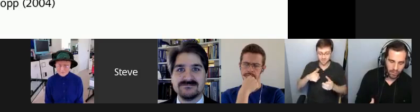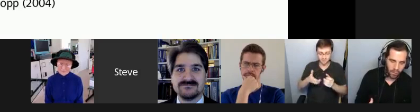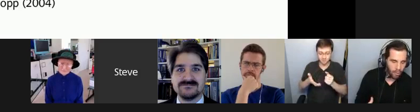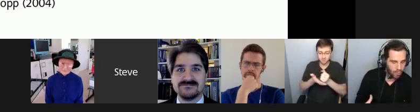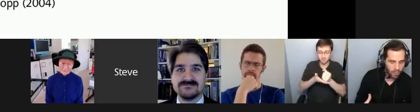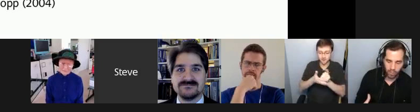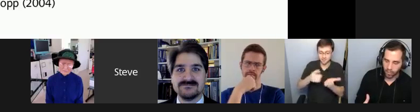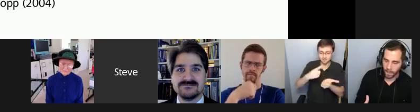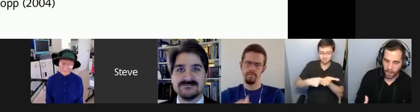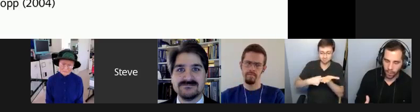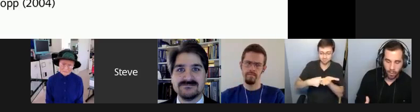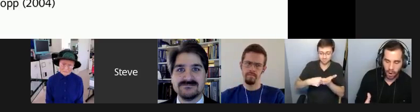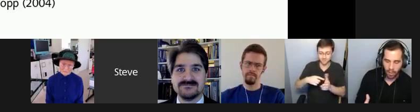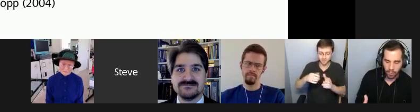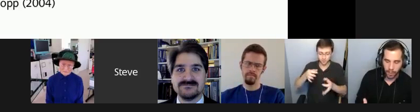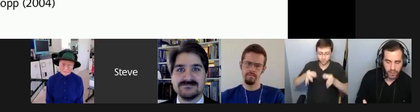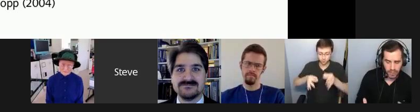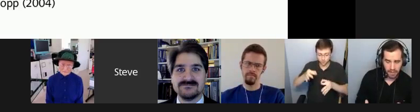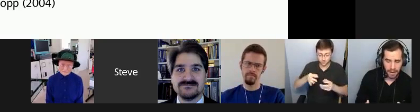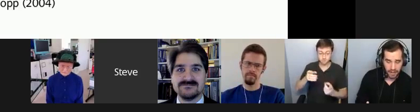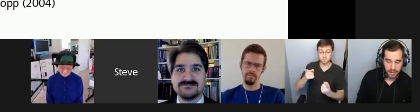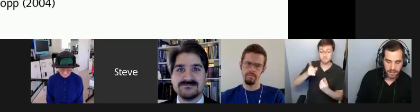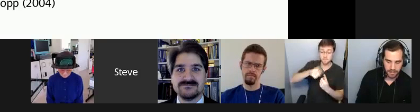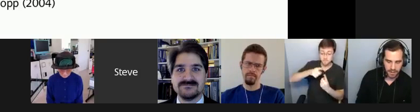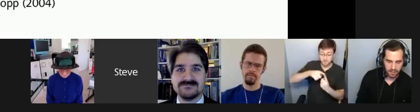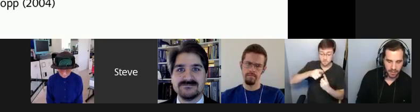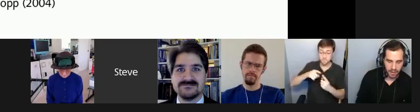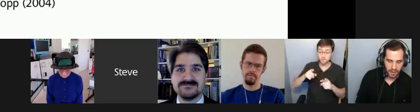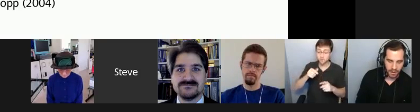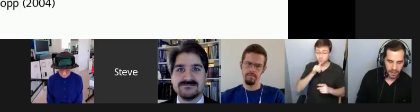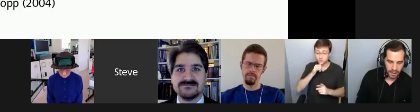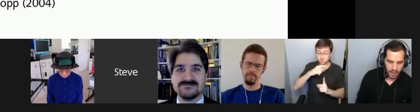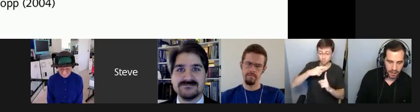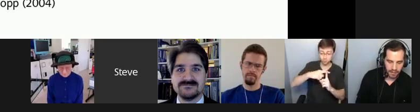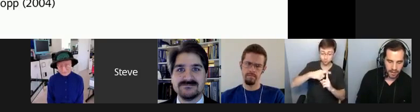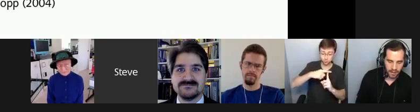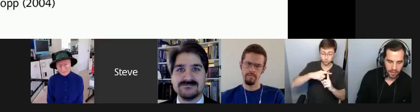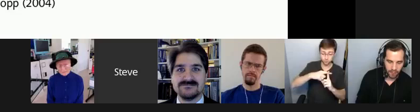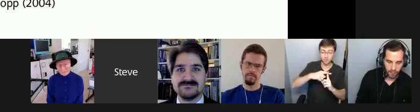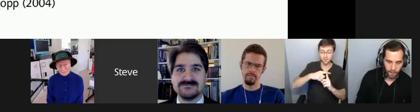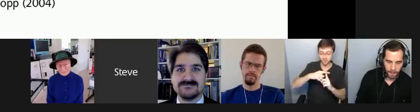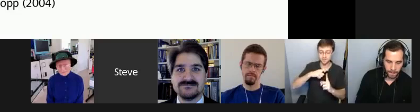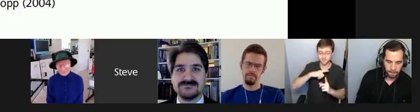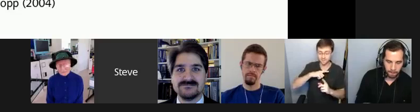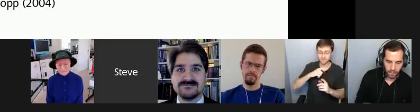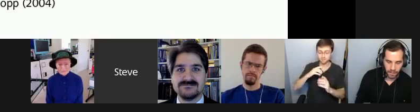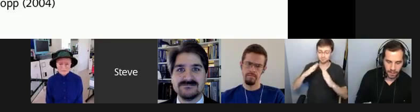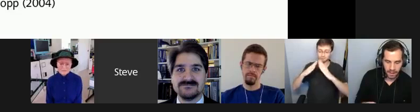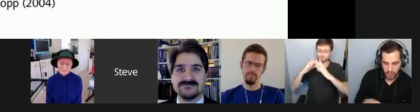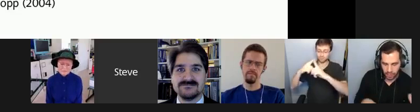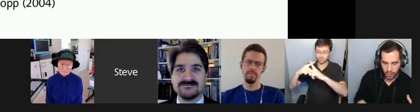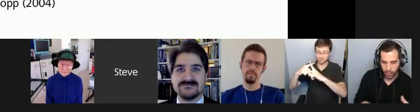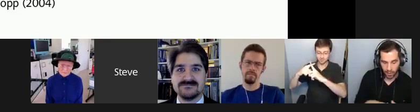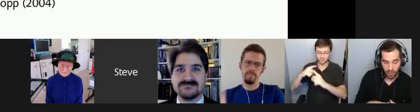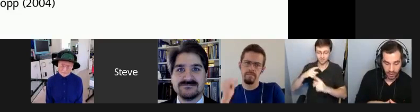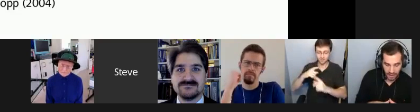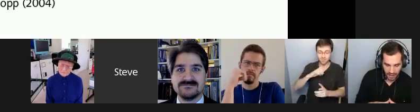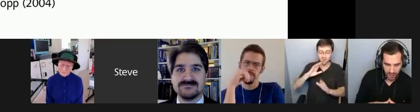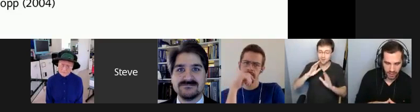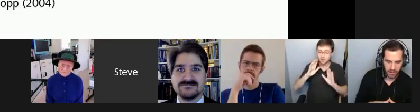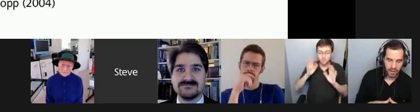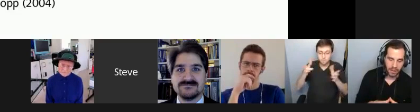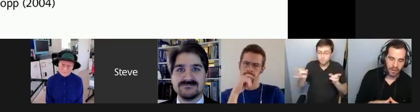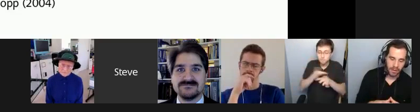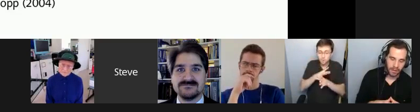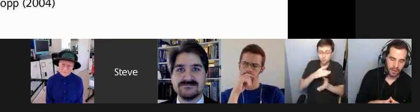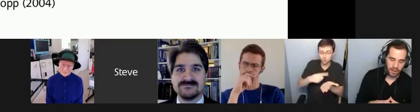julgado como algo posto na balança mesmo, né? Então, isso por uma